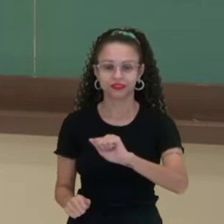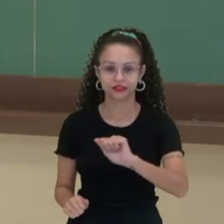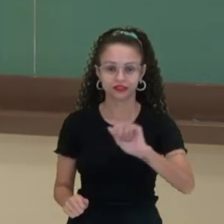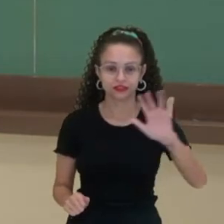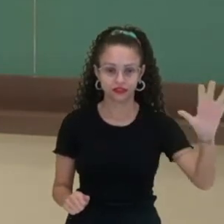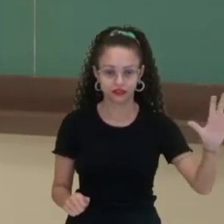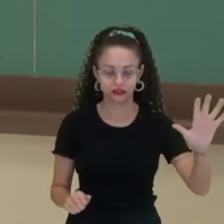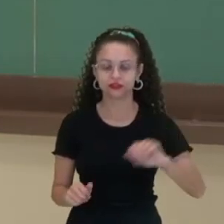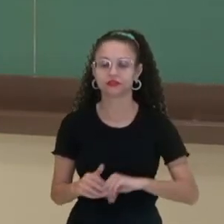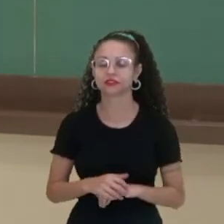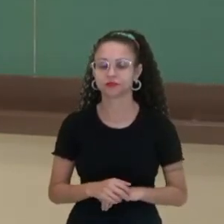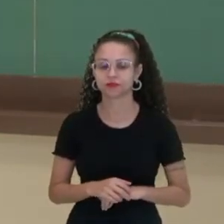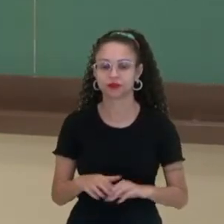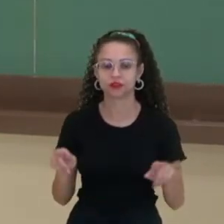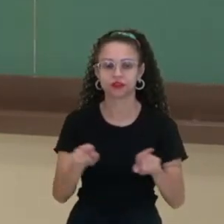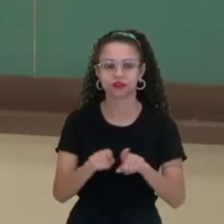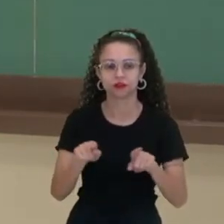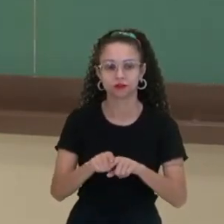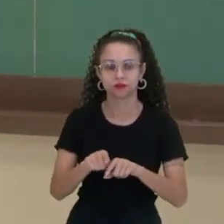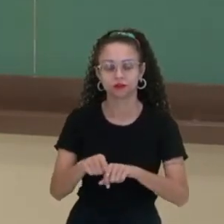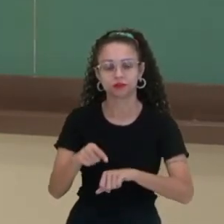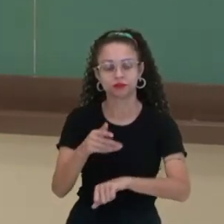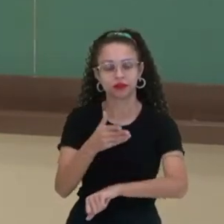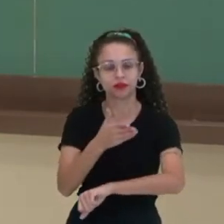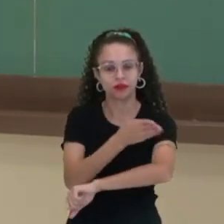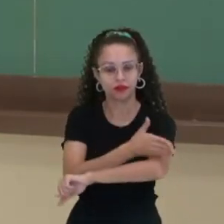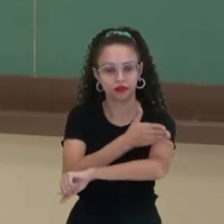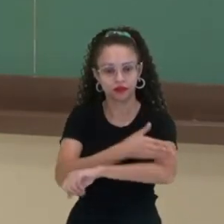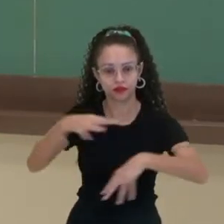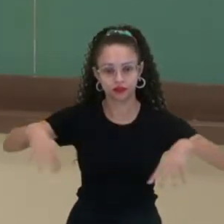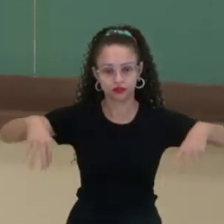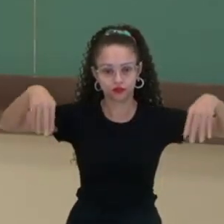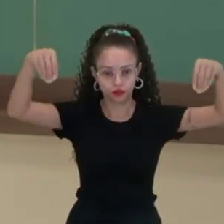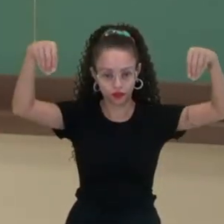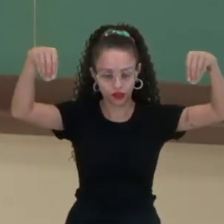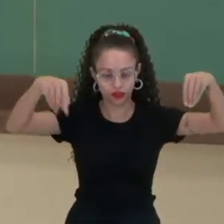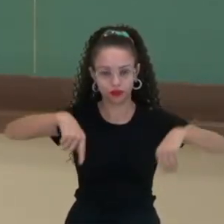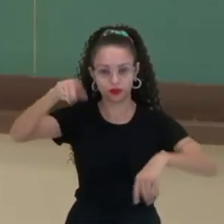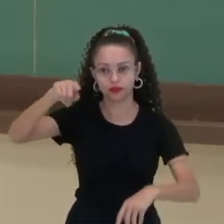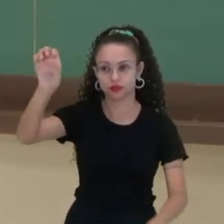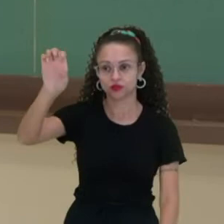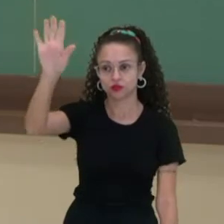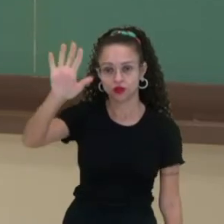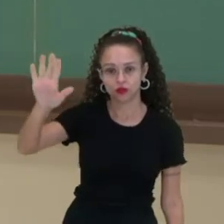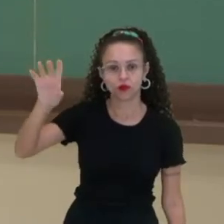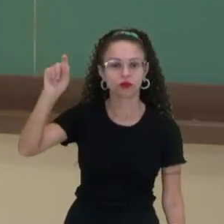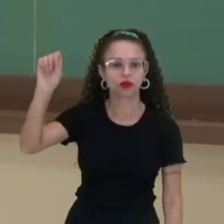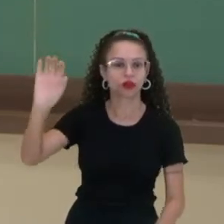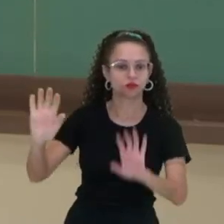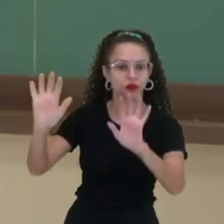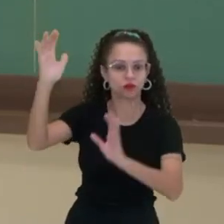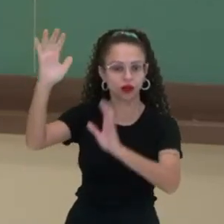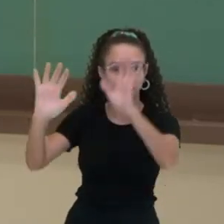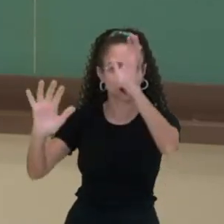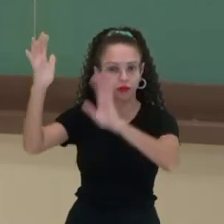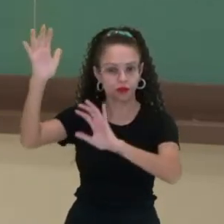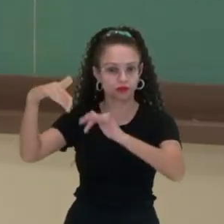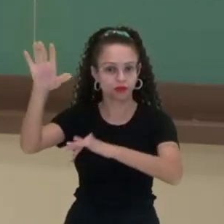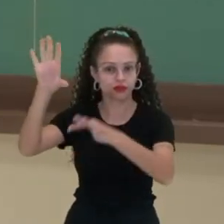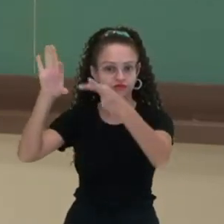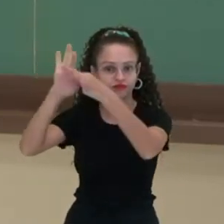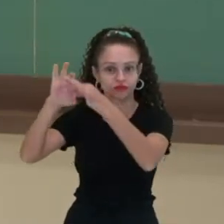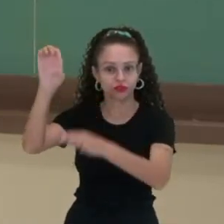na Antiguidade. A Idade Média começa a pegar uma linha mais europeia. Os acontecimentos da Idade Média estão ligados mais à Europa.